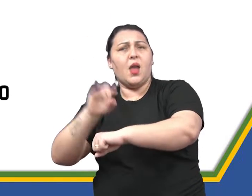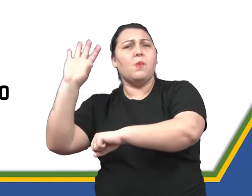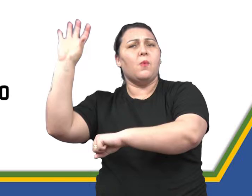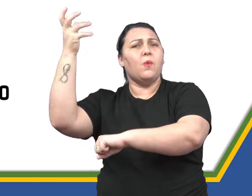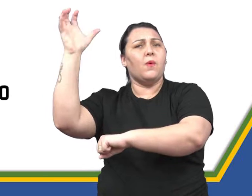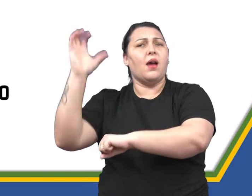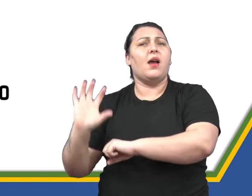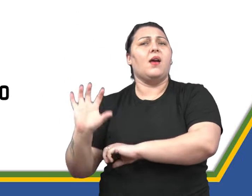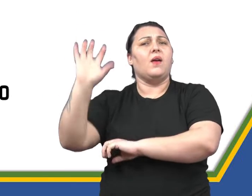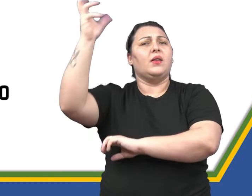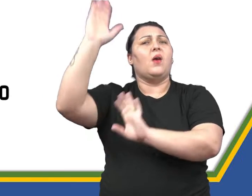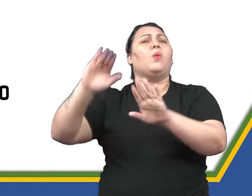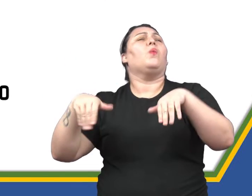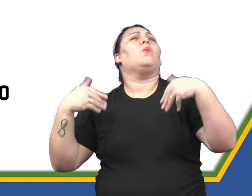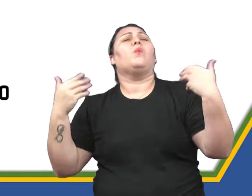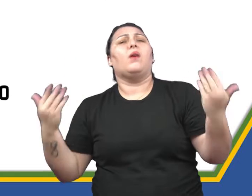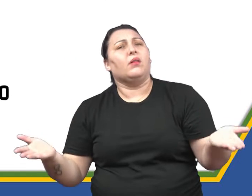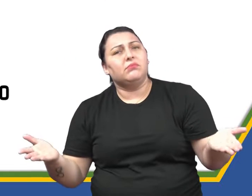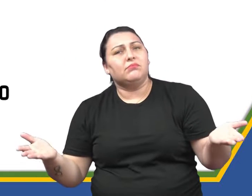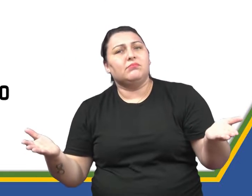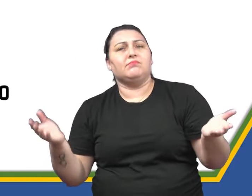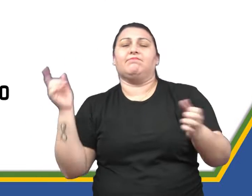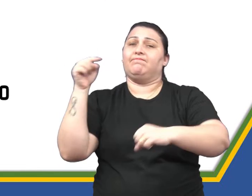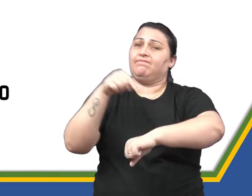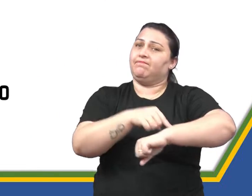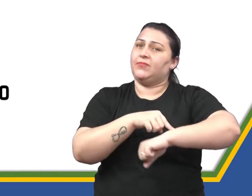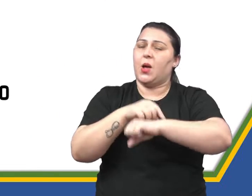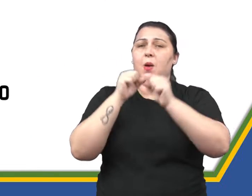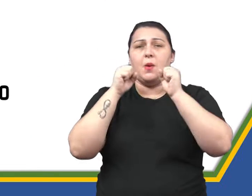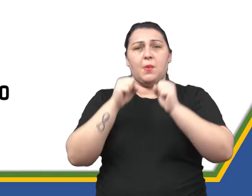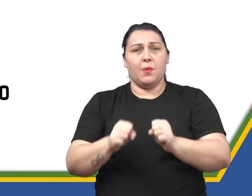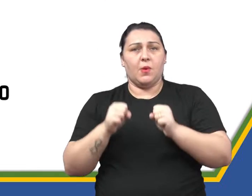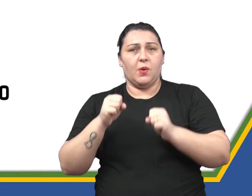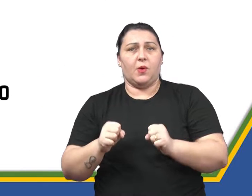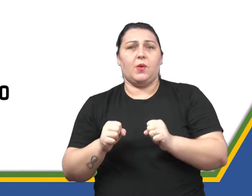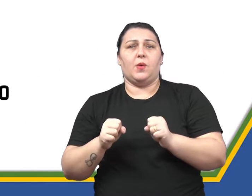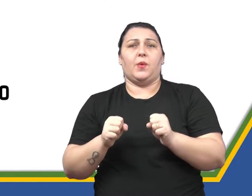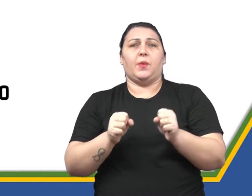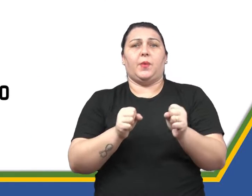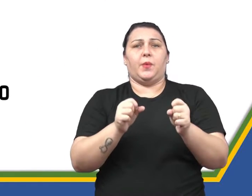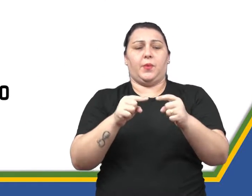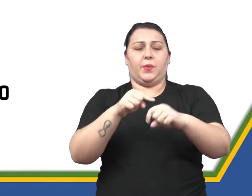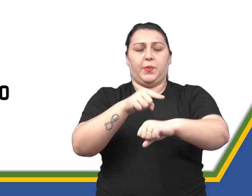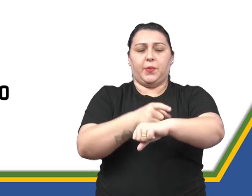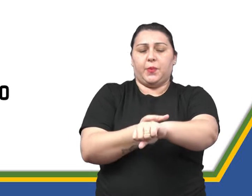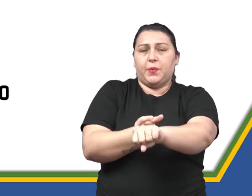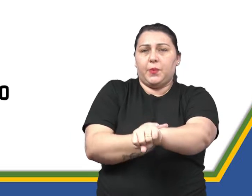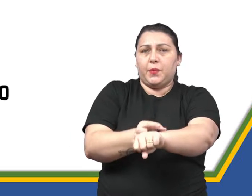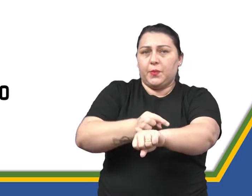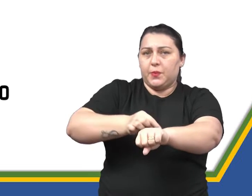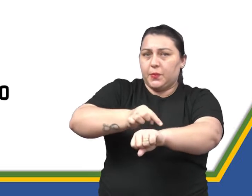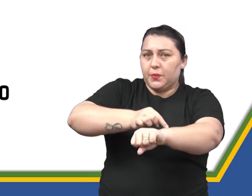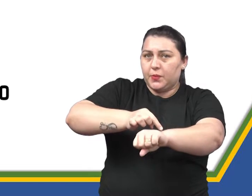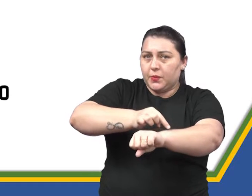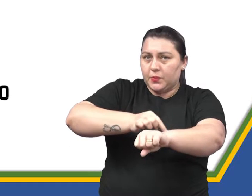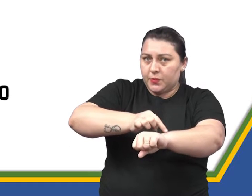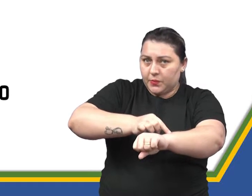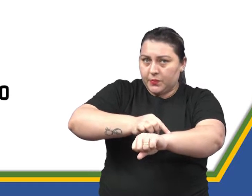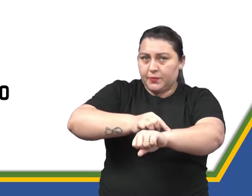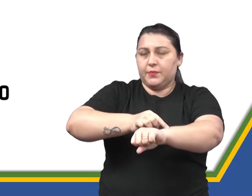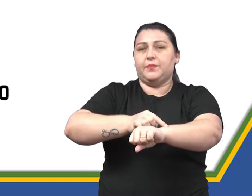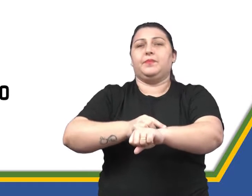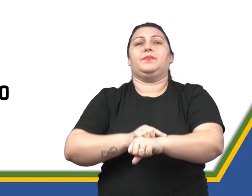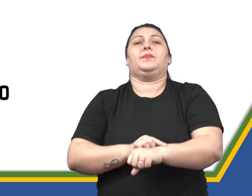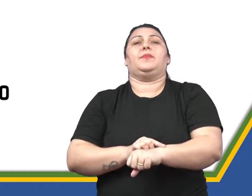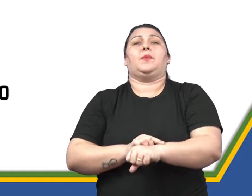aconteceu quando? E esse tempo, ele pode ser um tempo cronológico, quer dizer, marcado pelo relógio ou